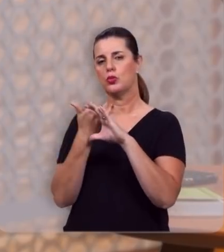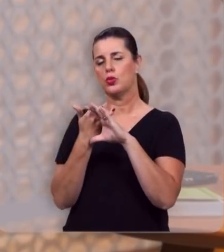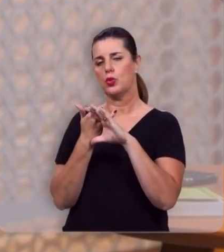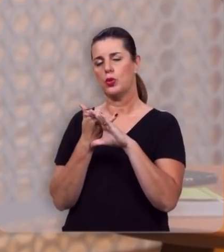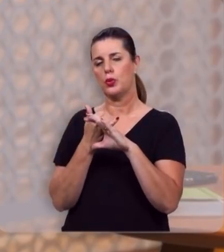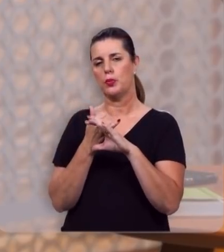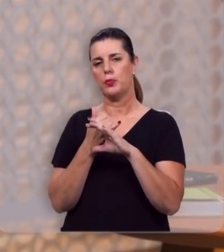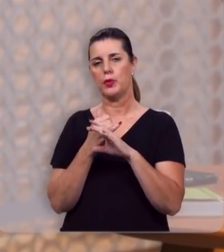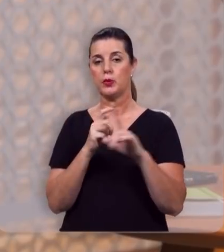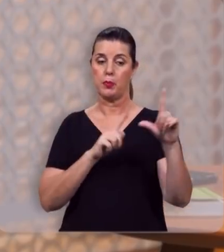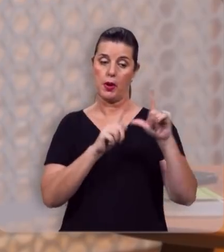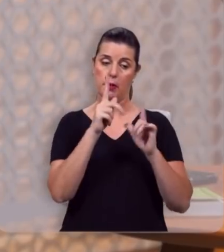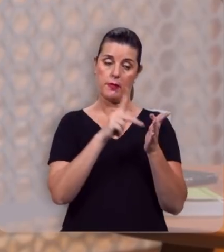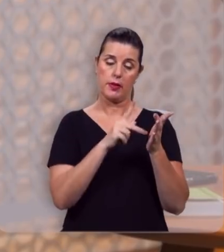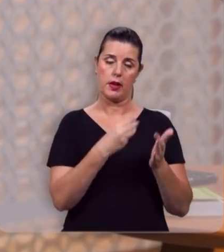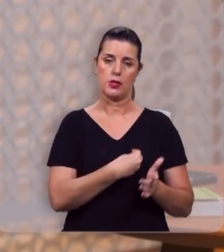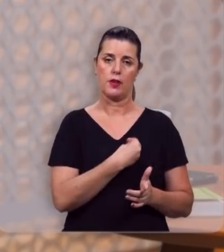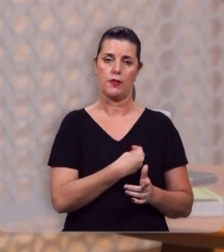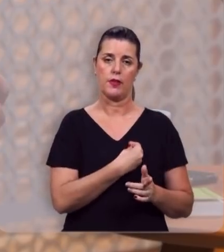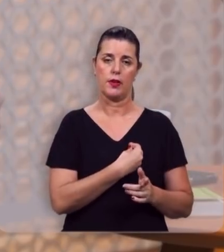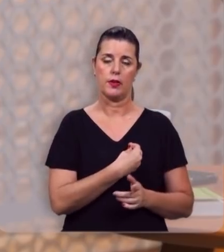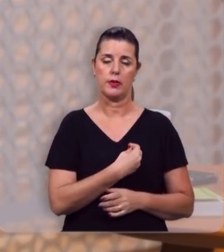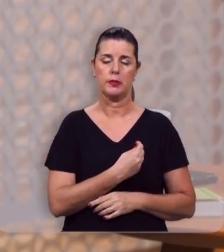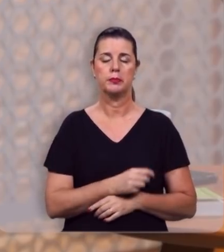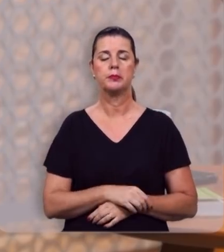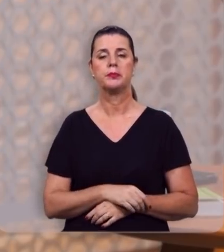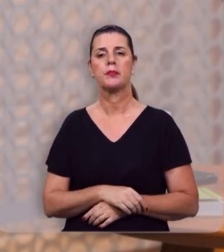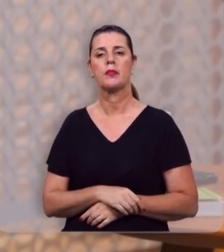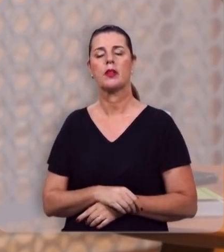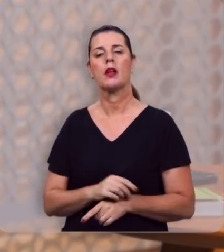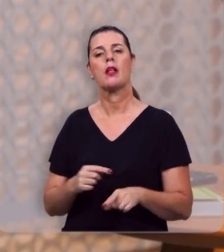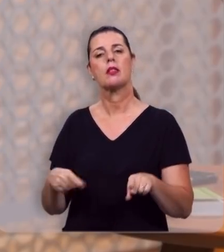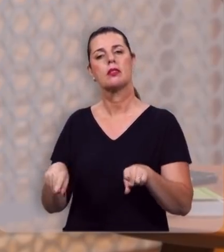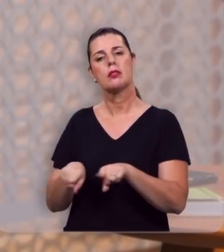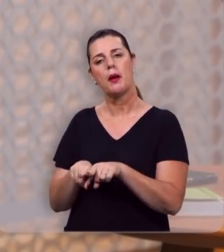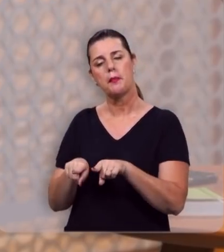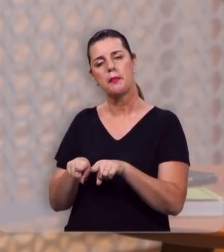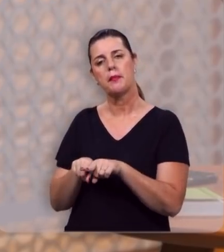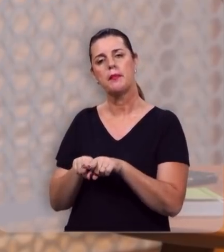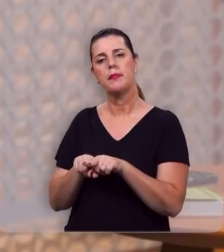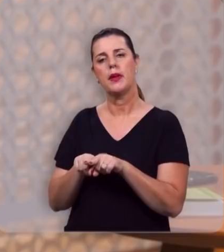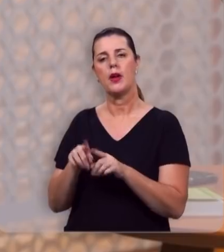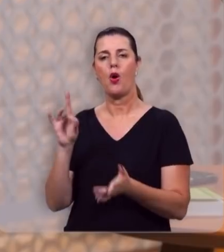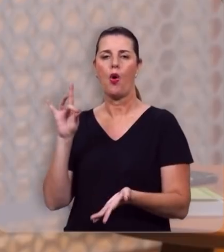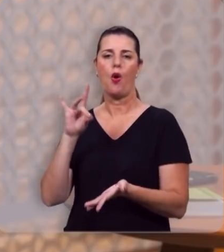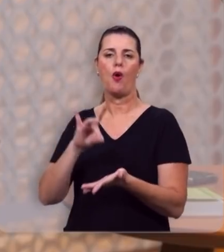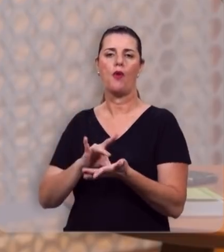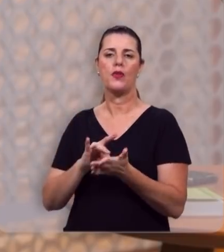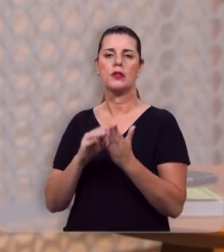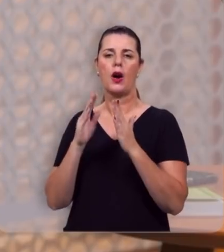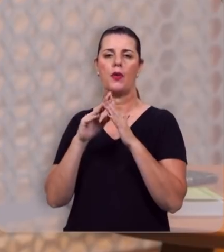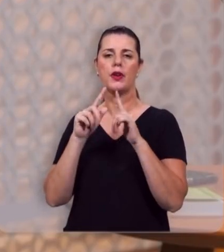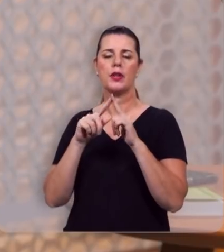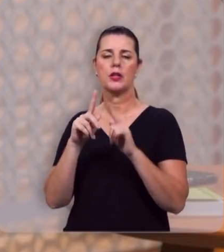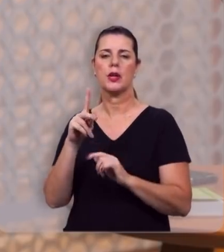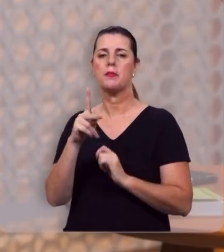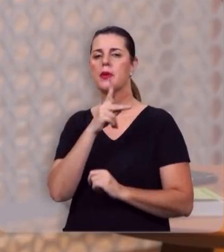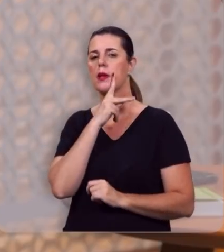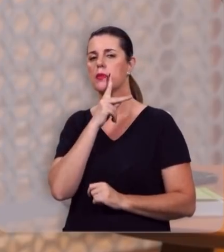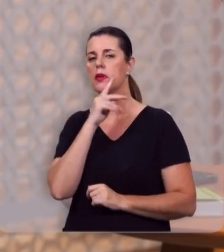YouTube, tanto o canal do programa Verdade e Vida, youtube.com/programa Verdade e Vida, como o canal oficial da Igreja